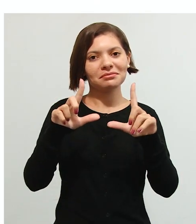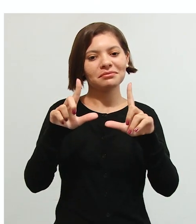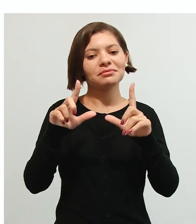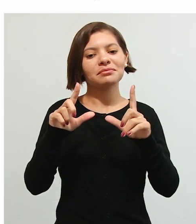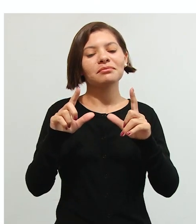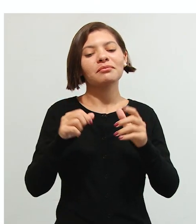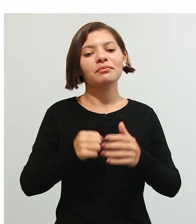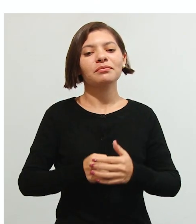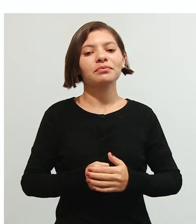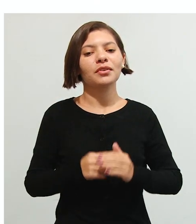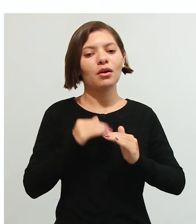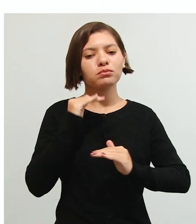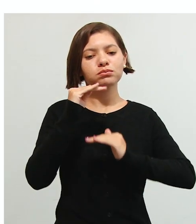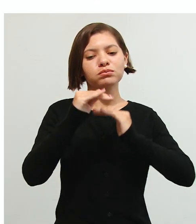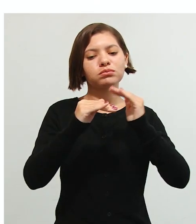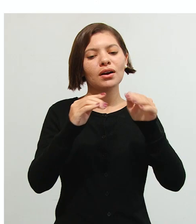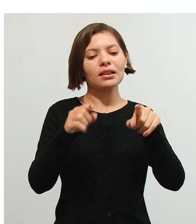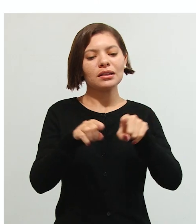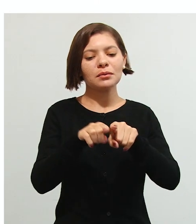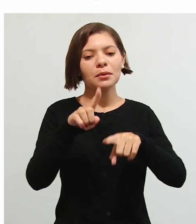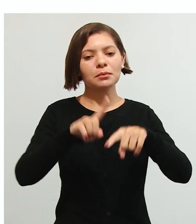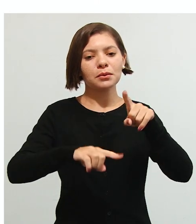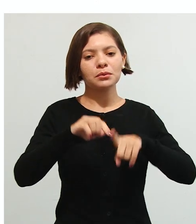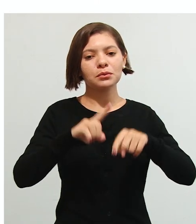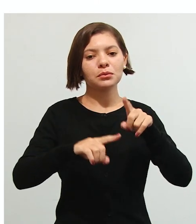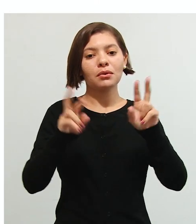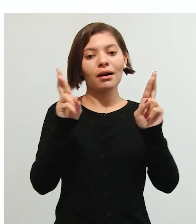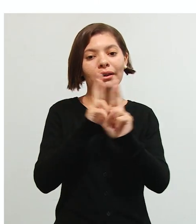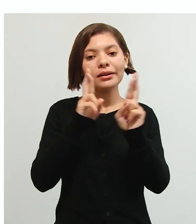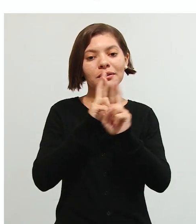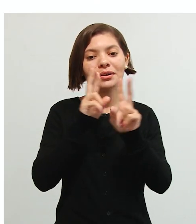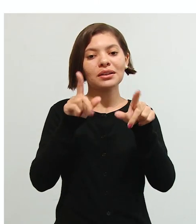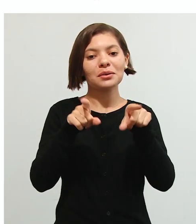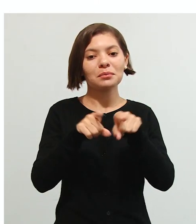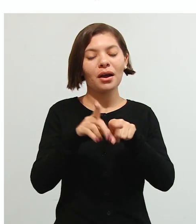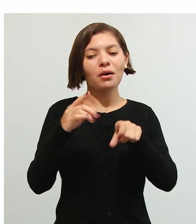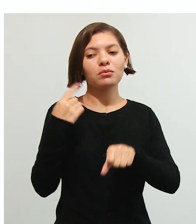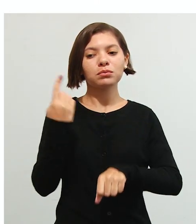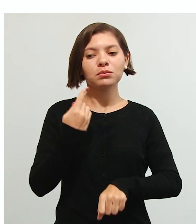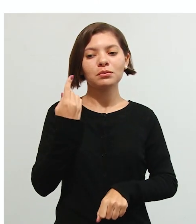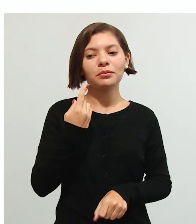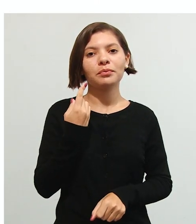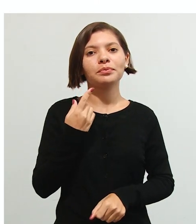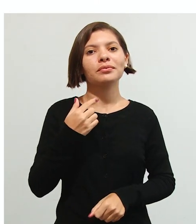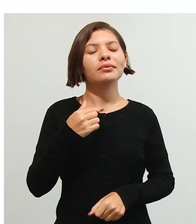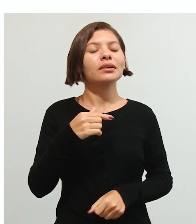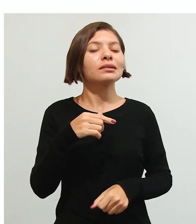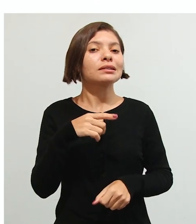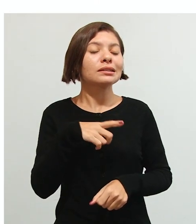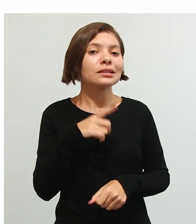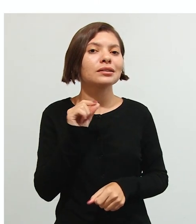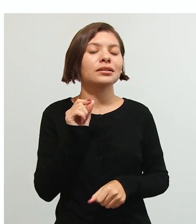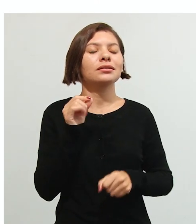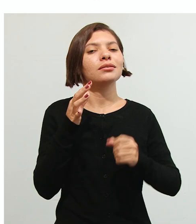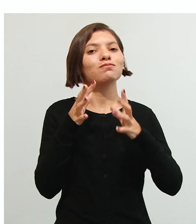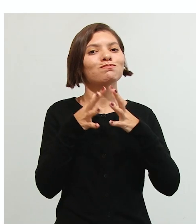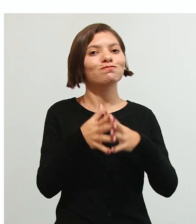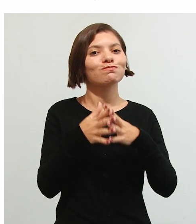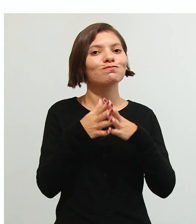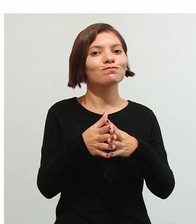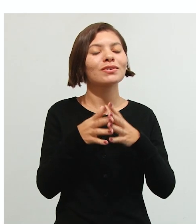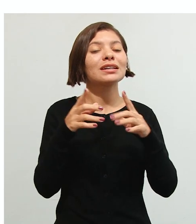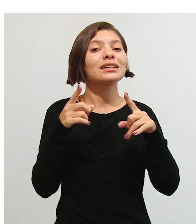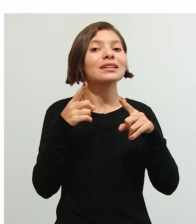provisoriedade, processos e produtos, relações e isolamento. Então, há uma complexidade